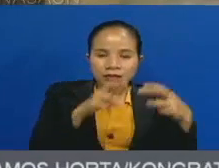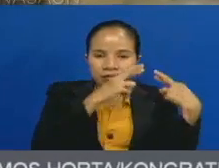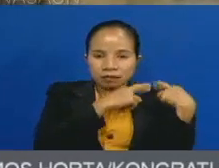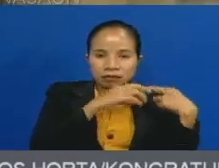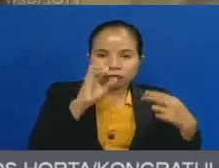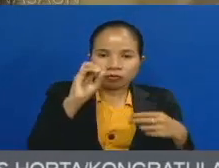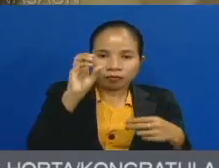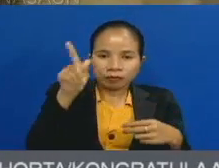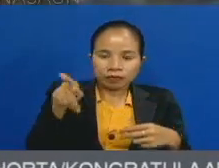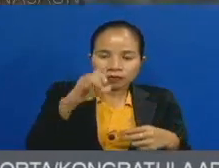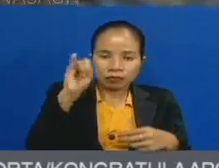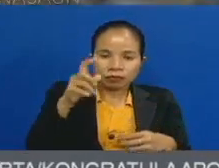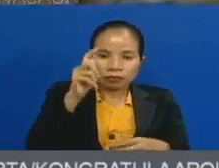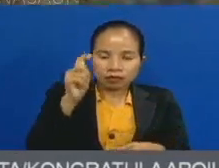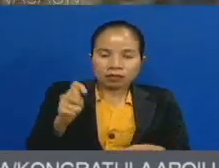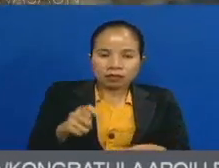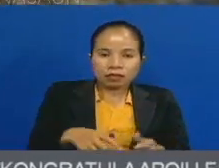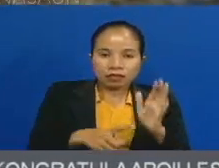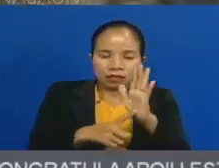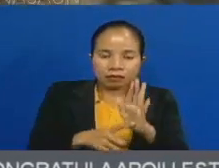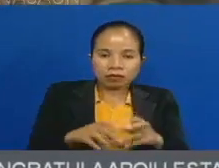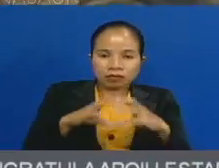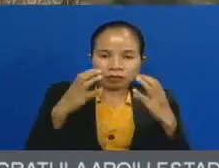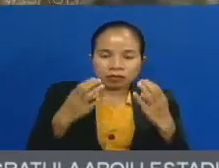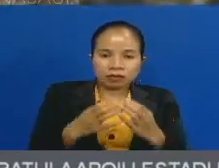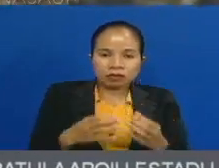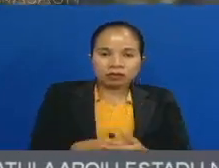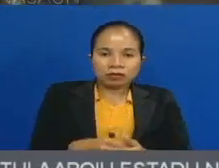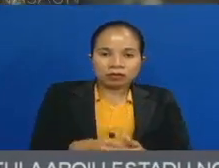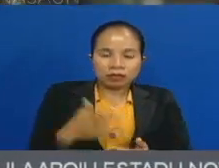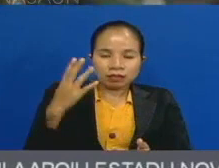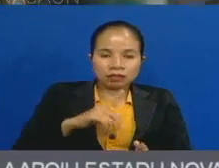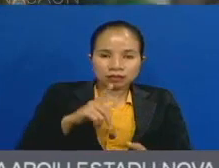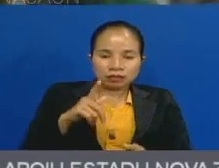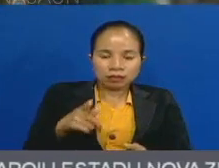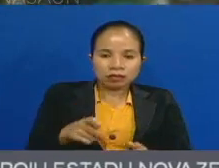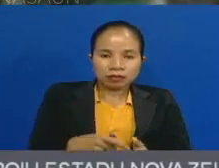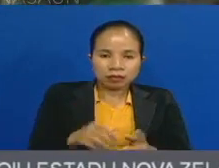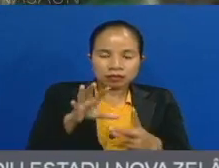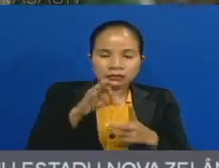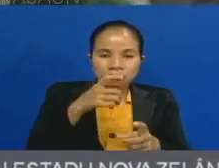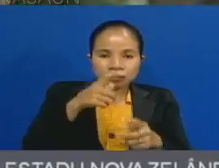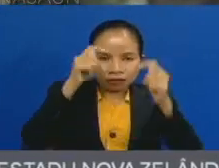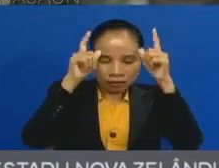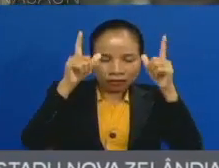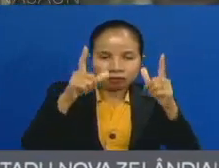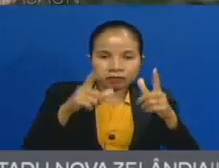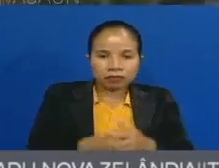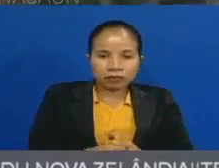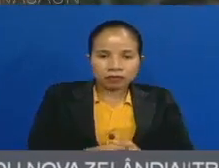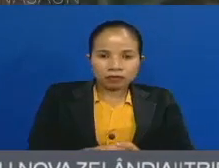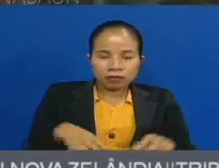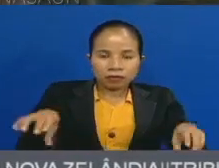o PJT. Delegado comissário e a ponta leste, no retan capturação do Timor-Leste armado, deve